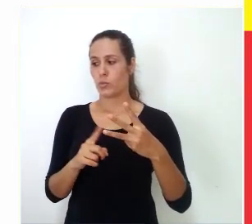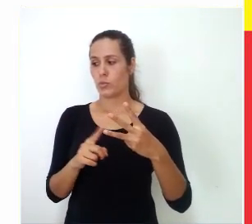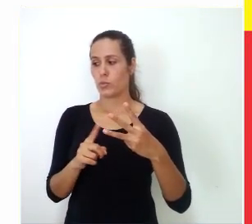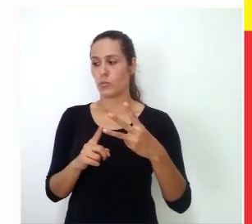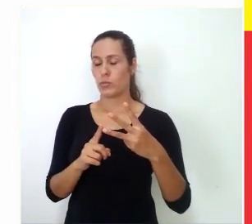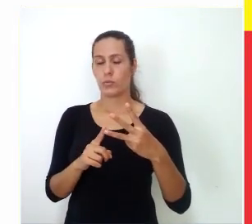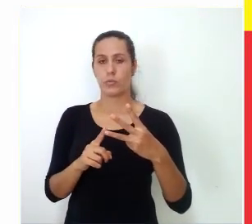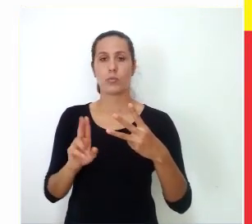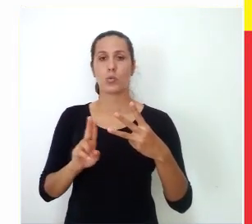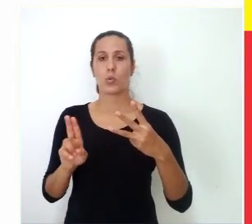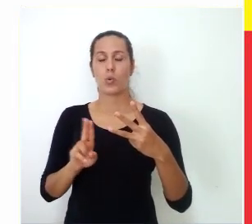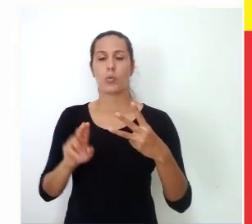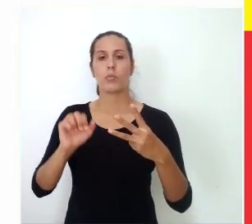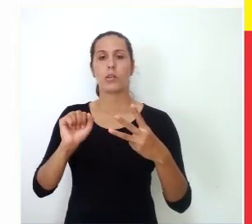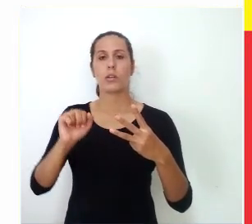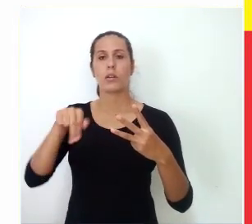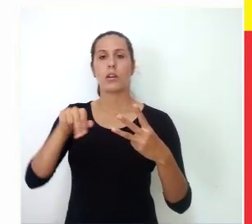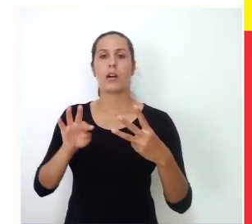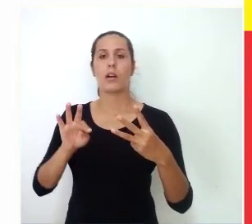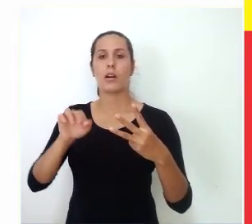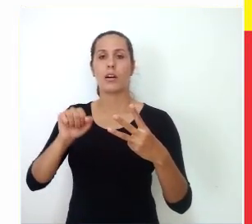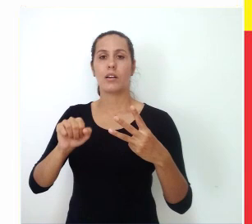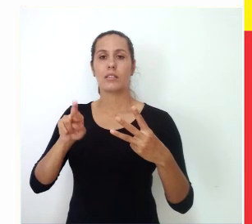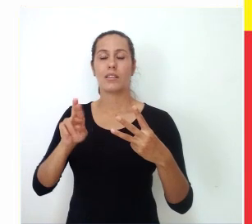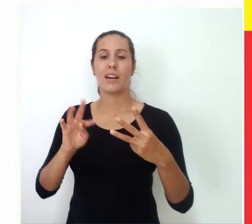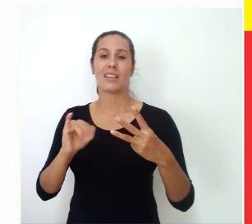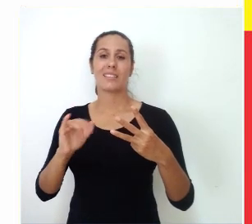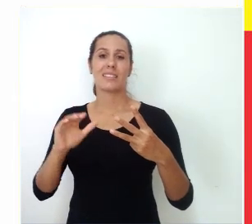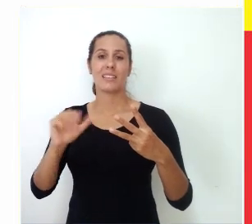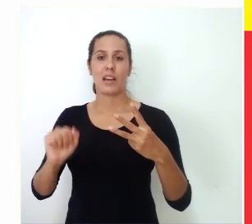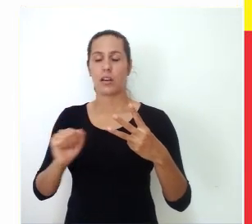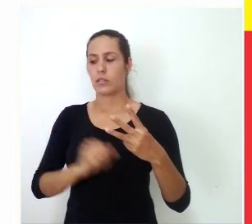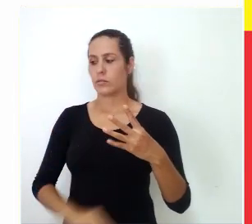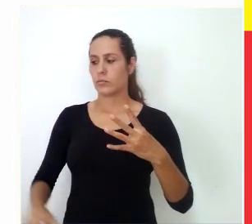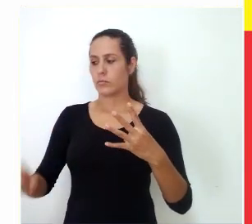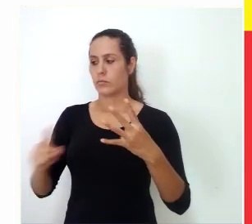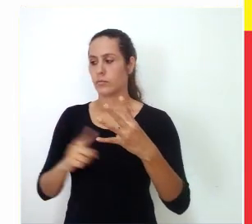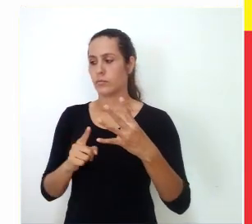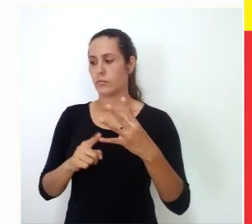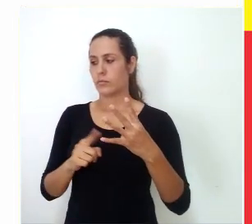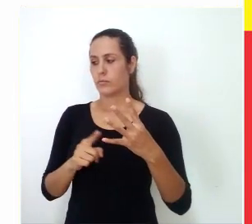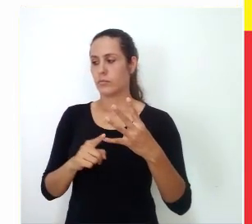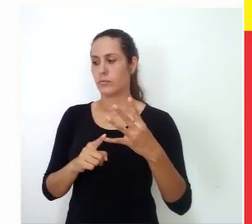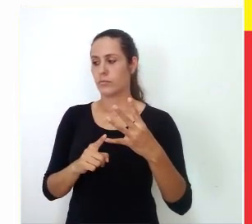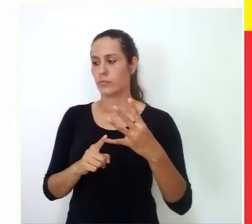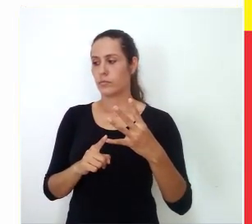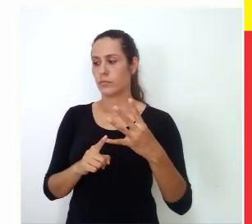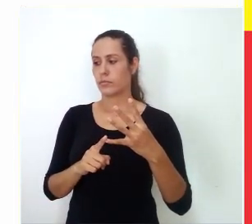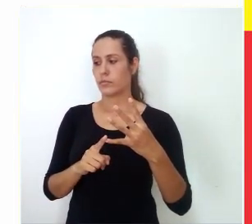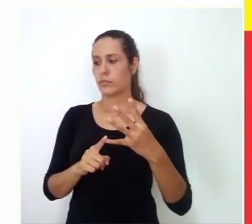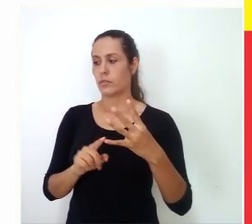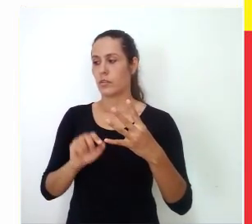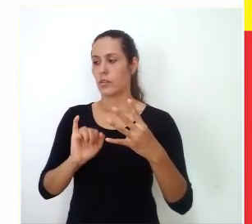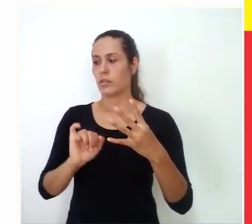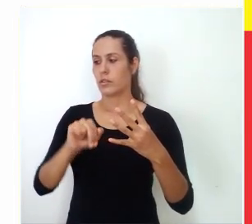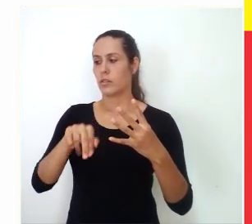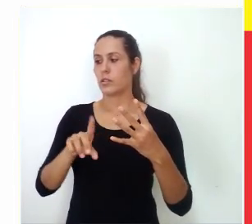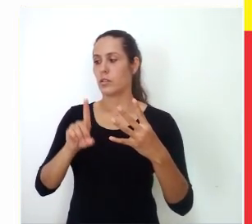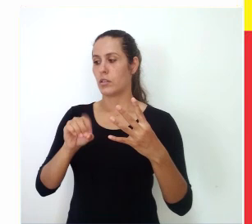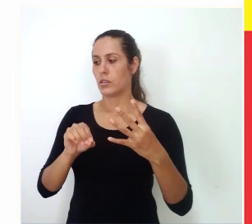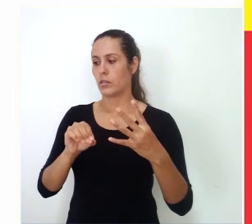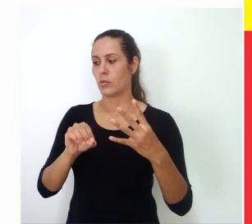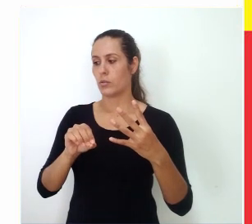Pacífico. A terceira placa tectônica, chamada de placa Antártica. A quarta